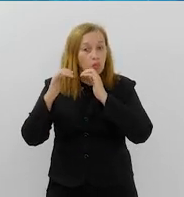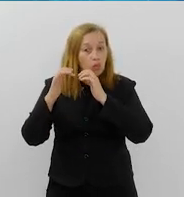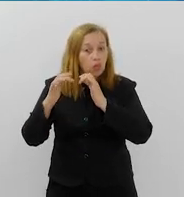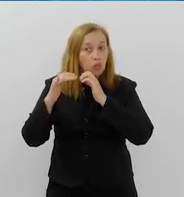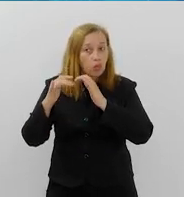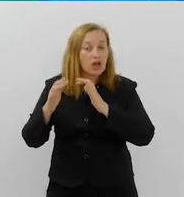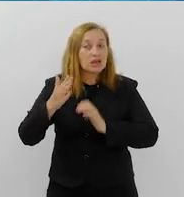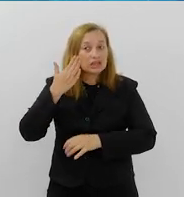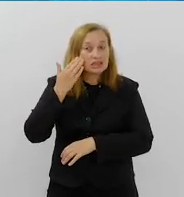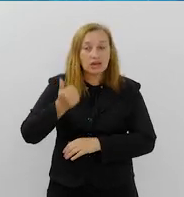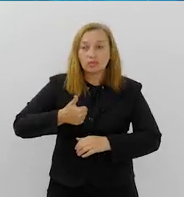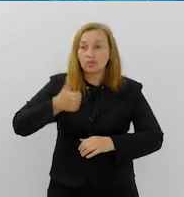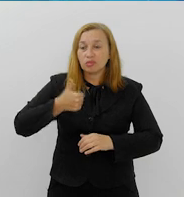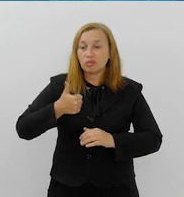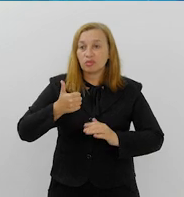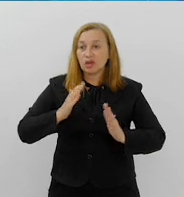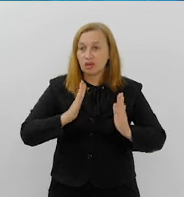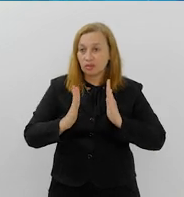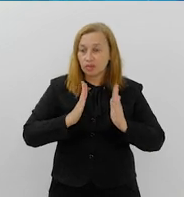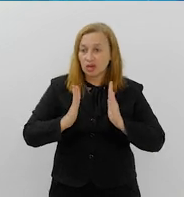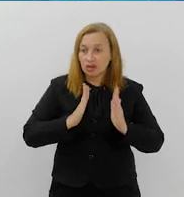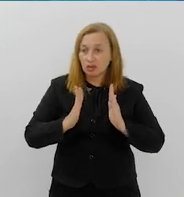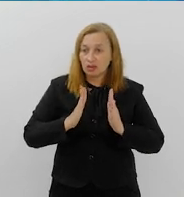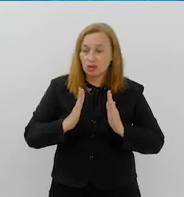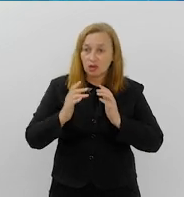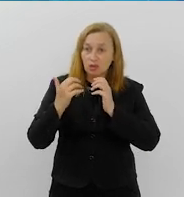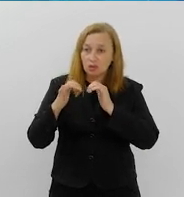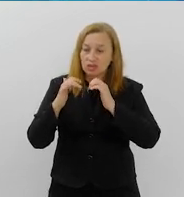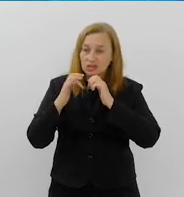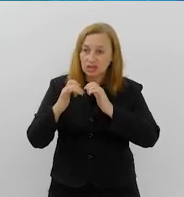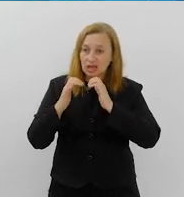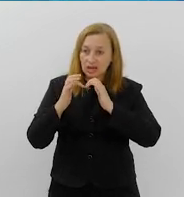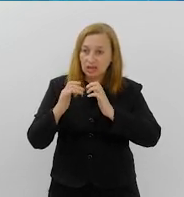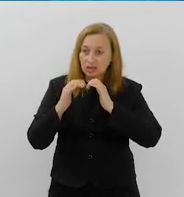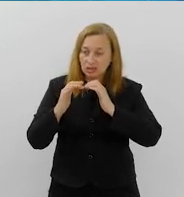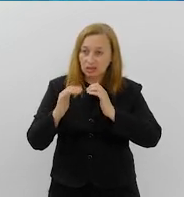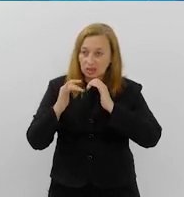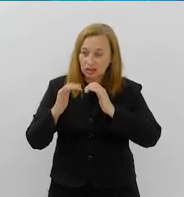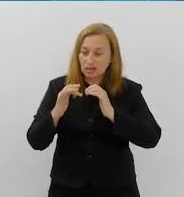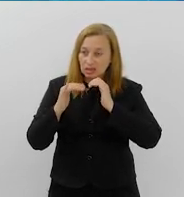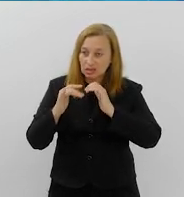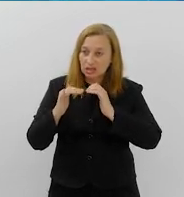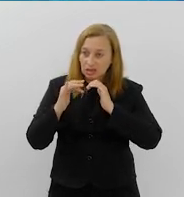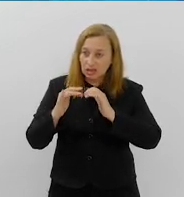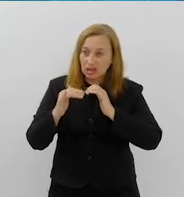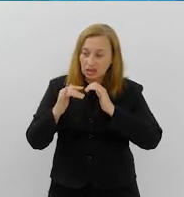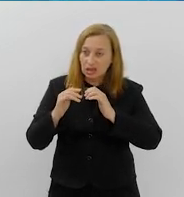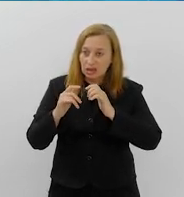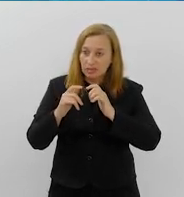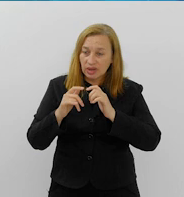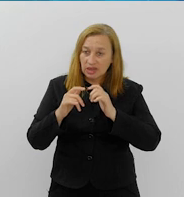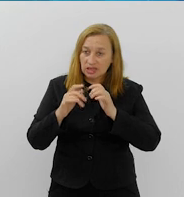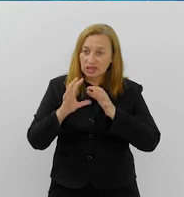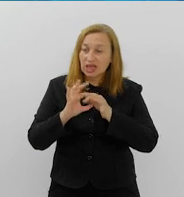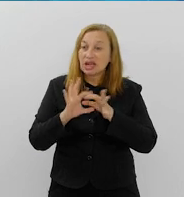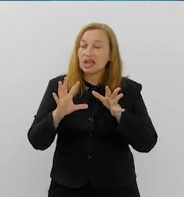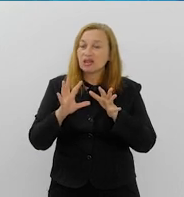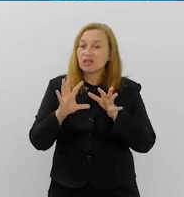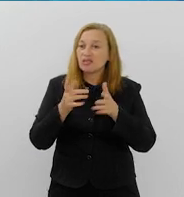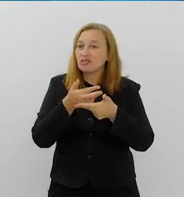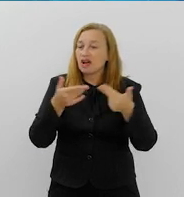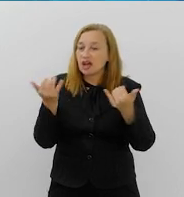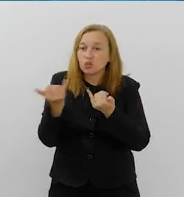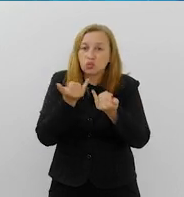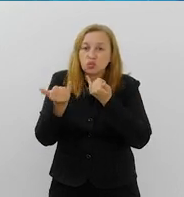neuronal. Sabes que na primeira infância, o cérebro é muito mais plástico, ele é muito mais aberto